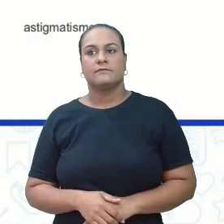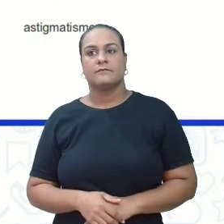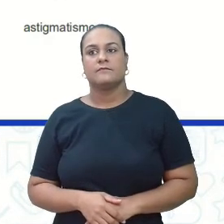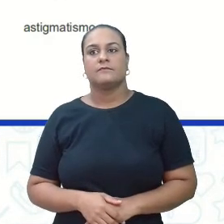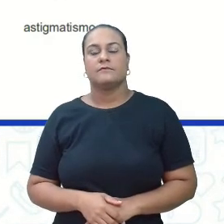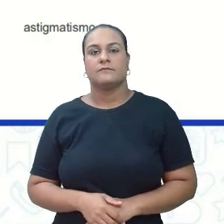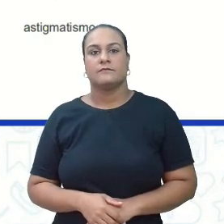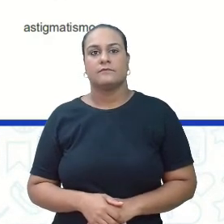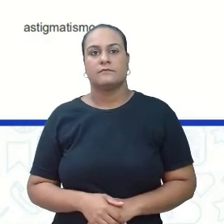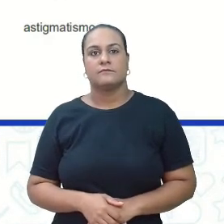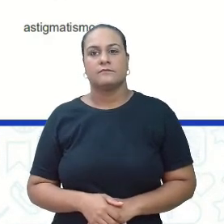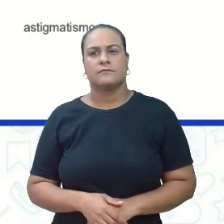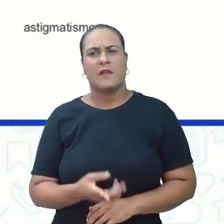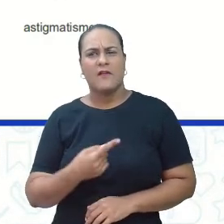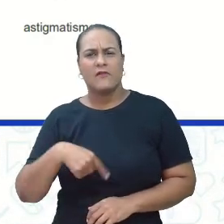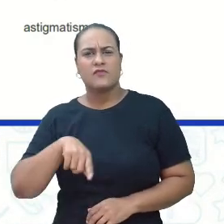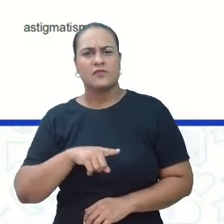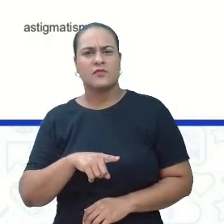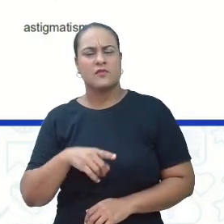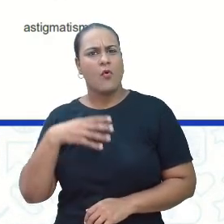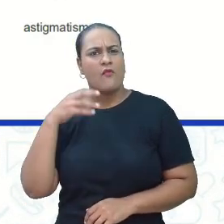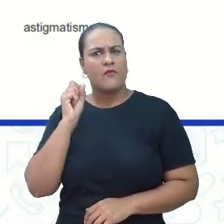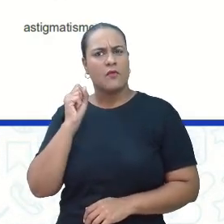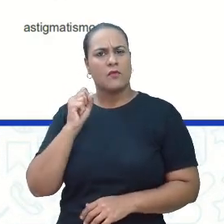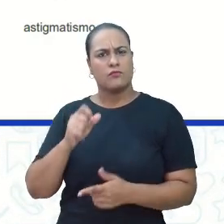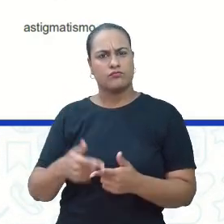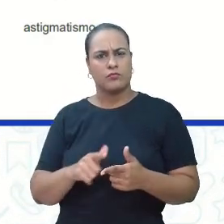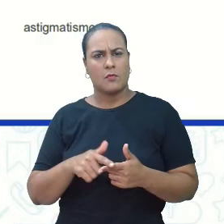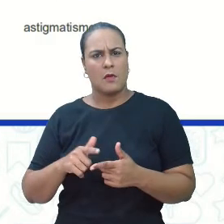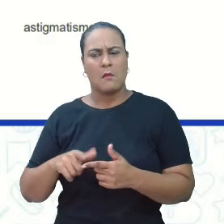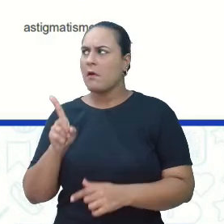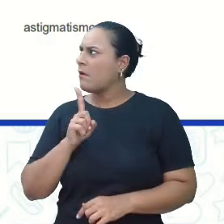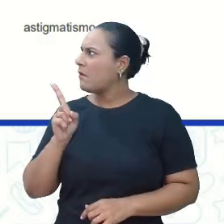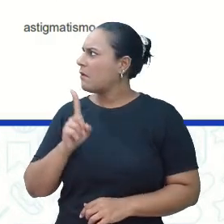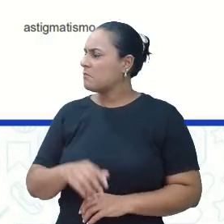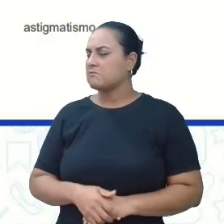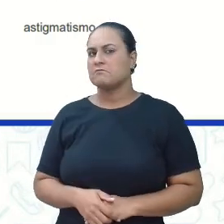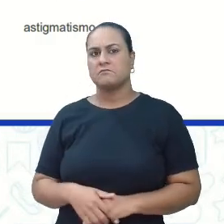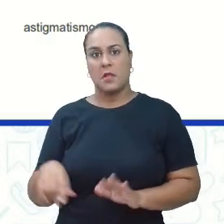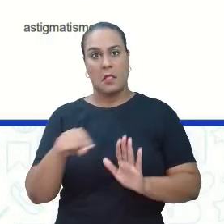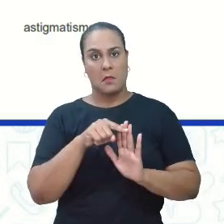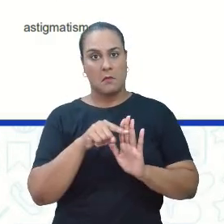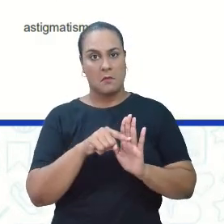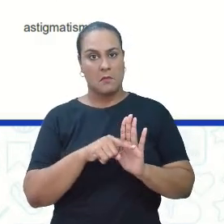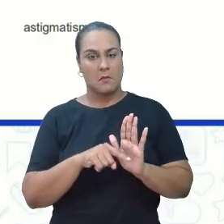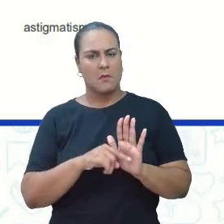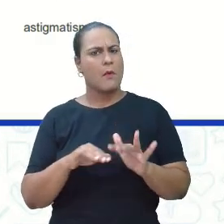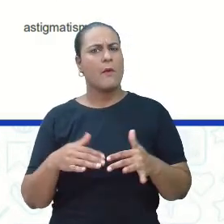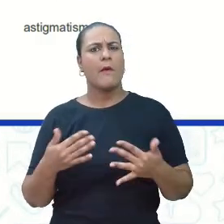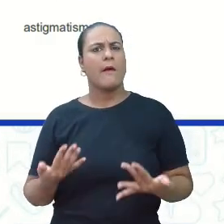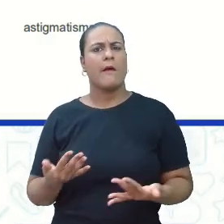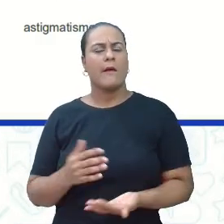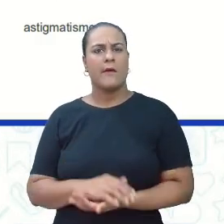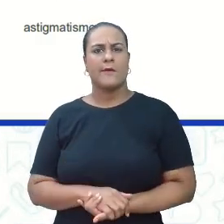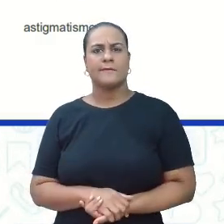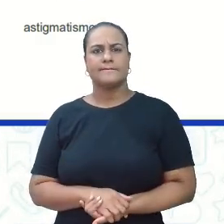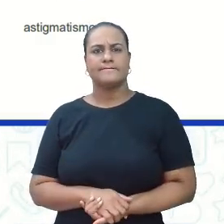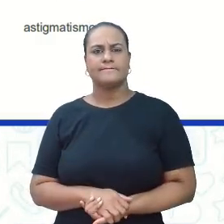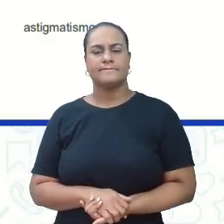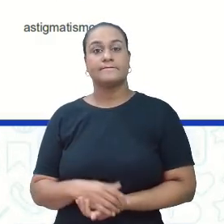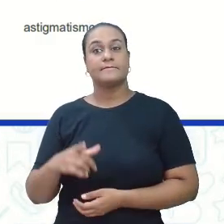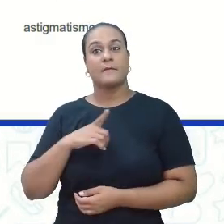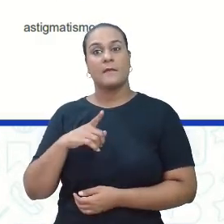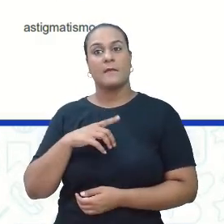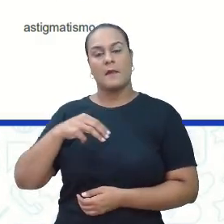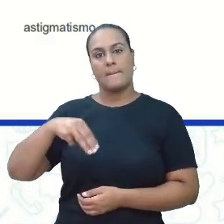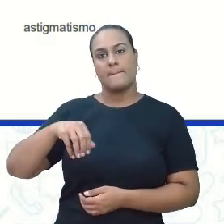Então aqui, ó. Você já ouviu falar em alguns desses problemas de visão? Qual foi desses problemas? Aí tem aí